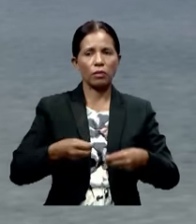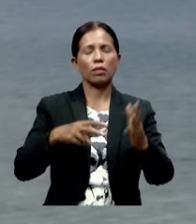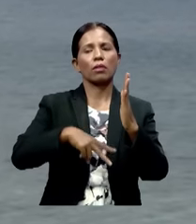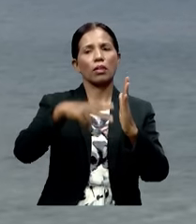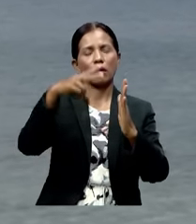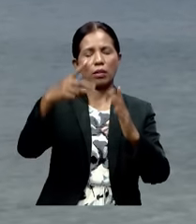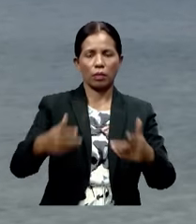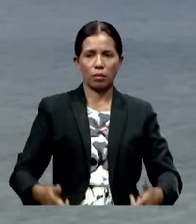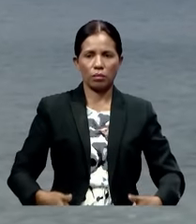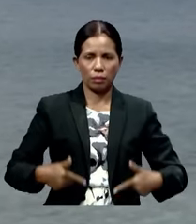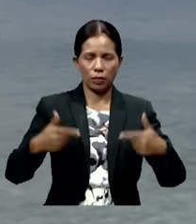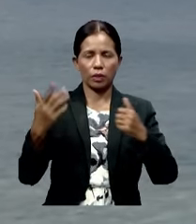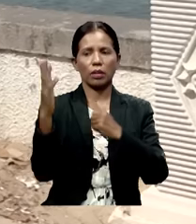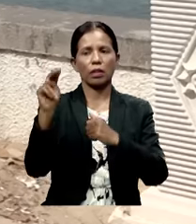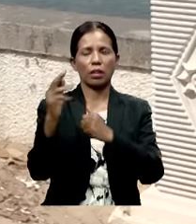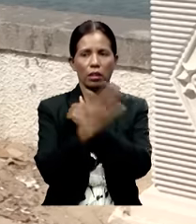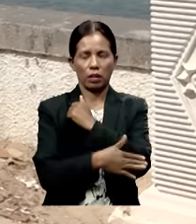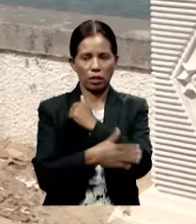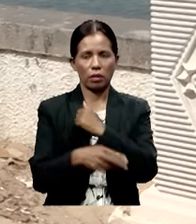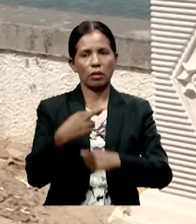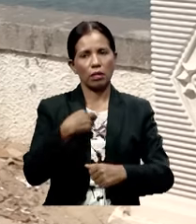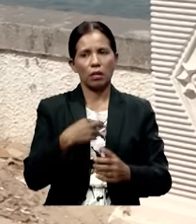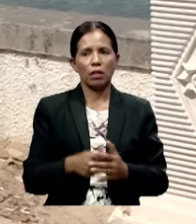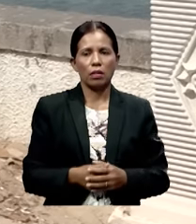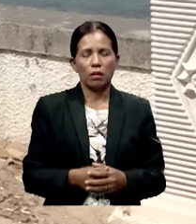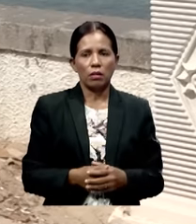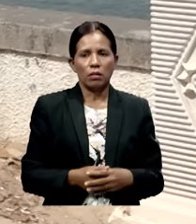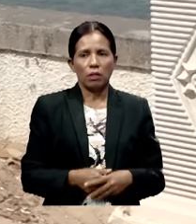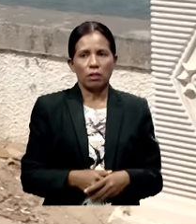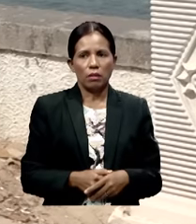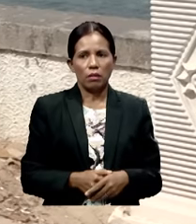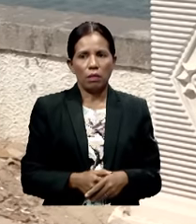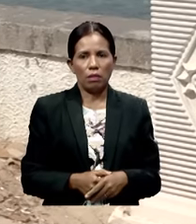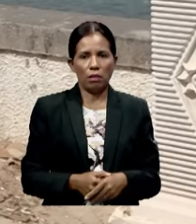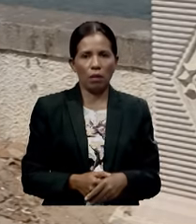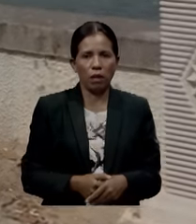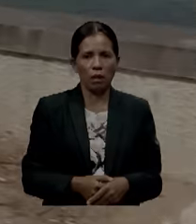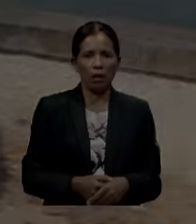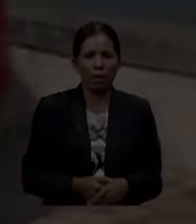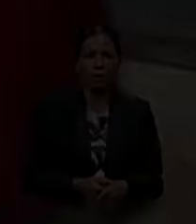amores e a minha nação rássica. Aqui para a cobertura, GMN.